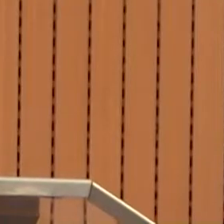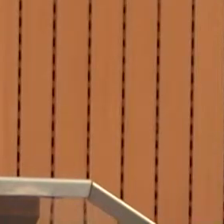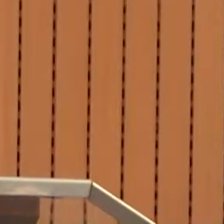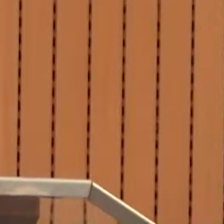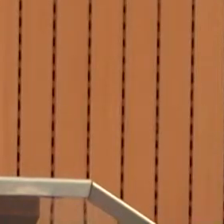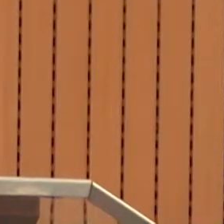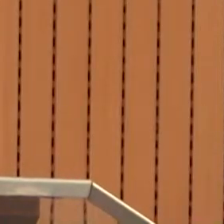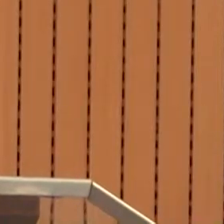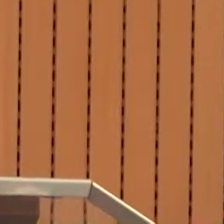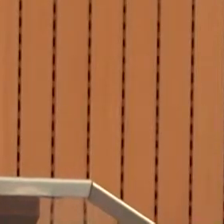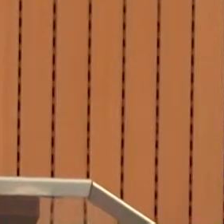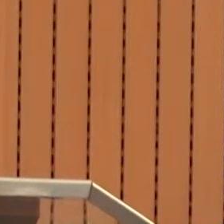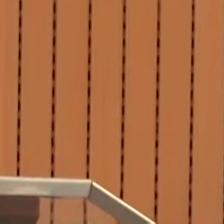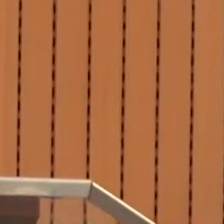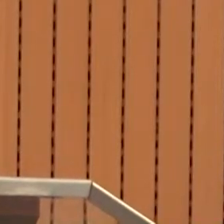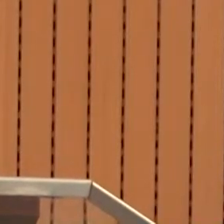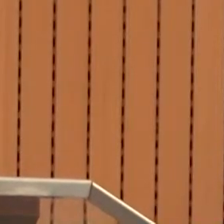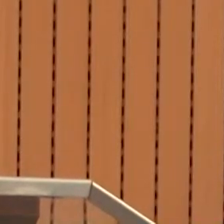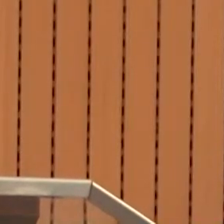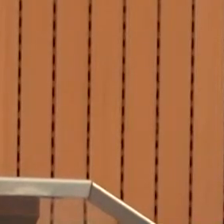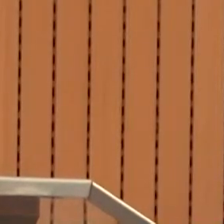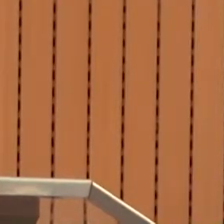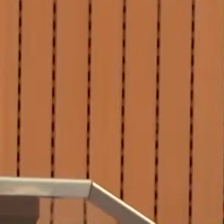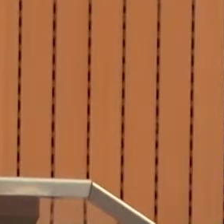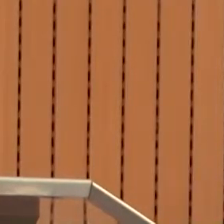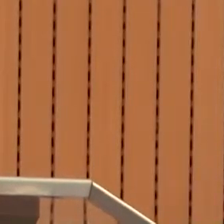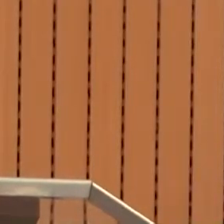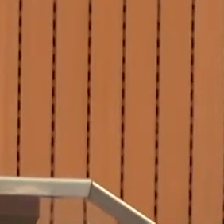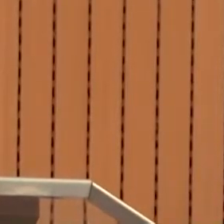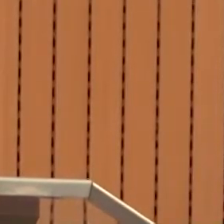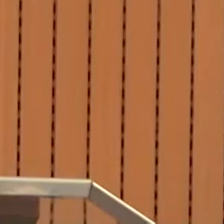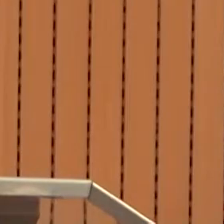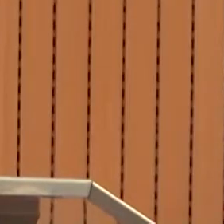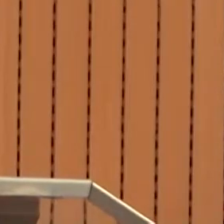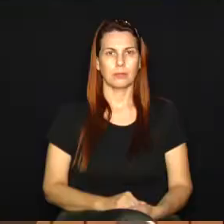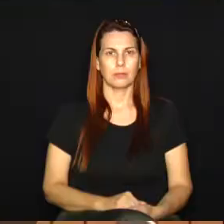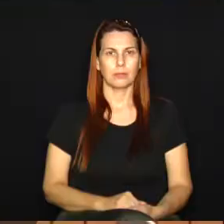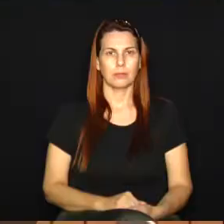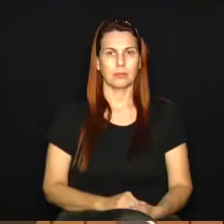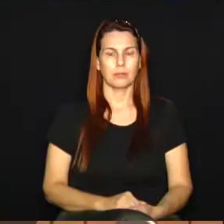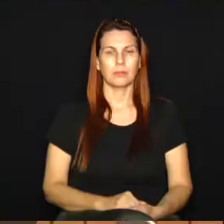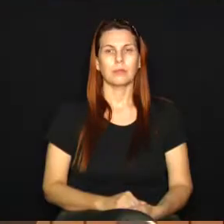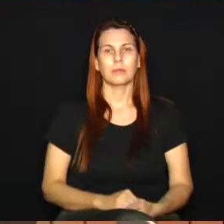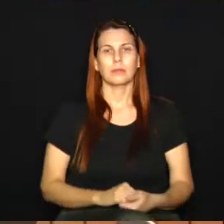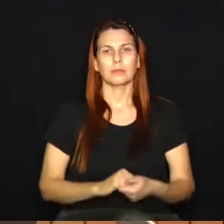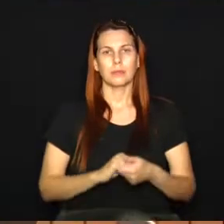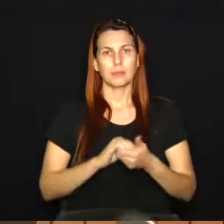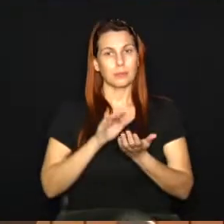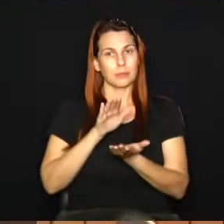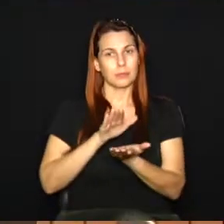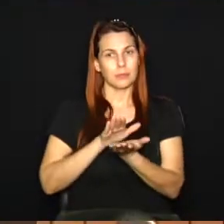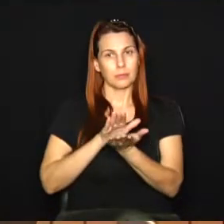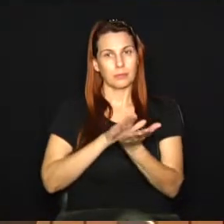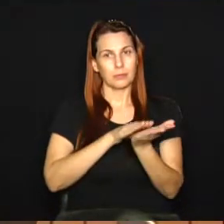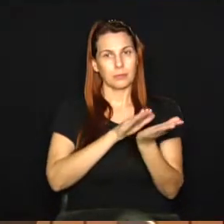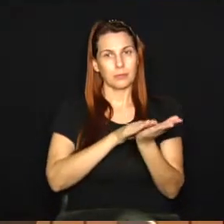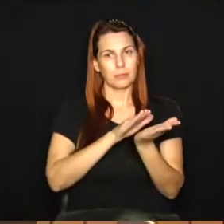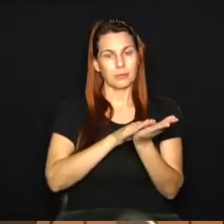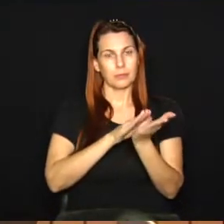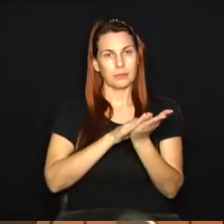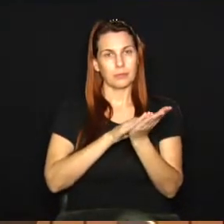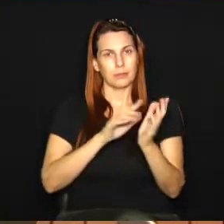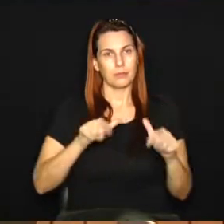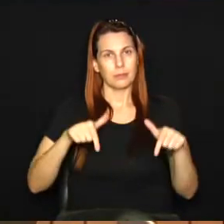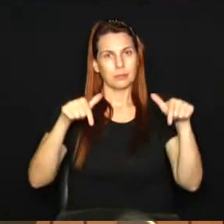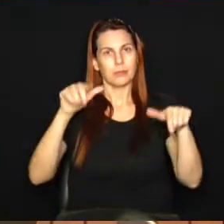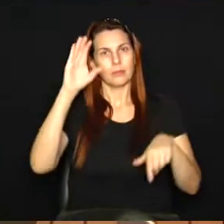de Campinas para homenagear, com entrega de título de cidadão campineiro, o padre Marco Antônio